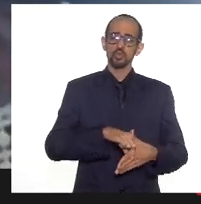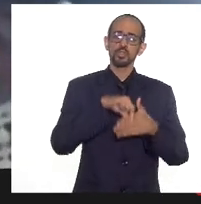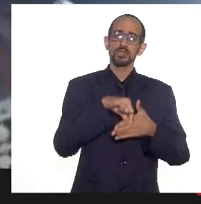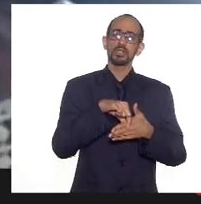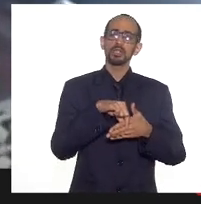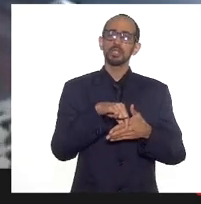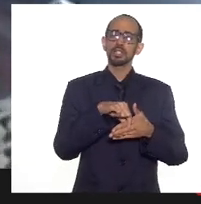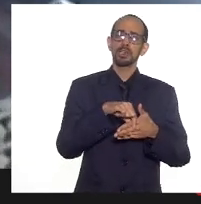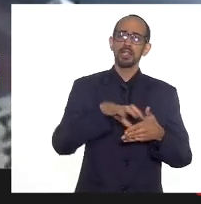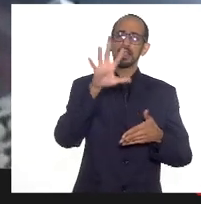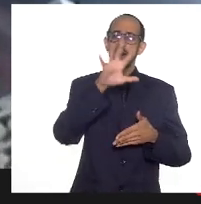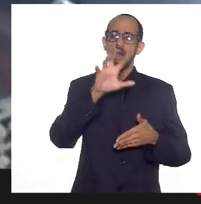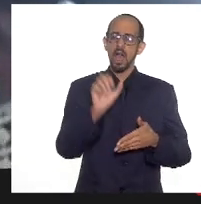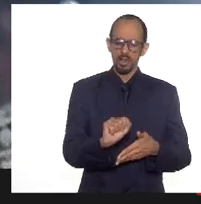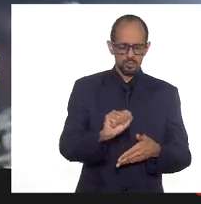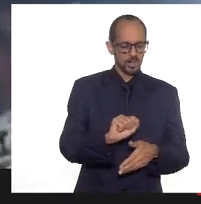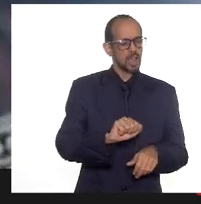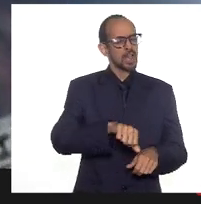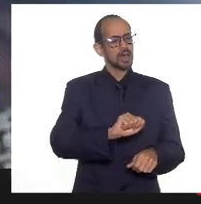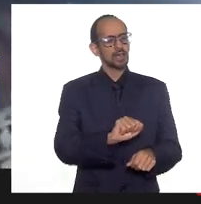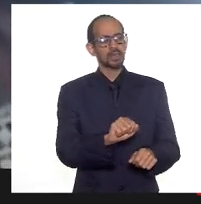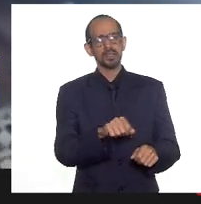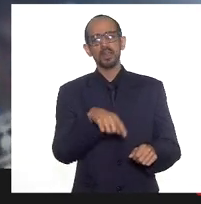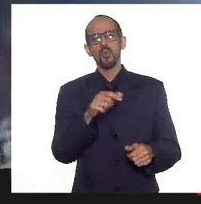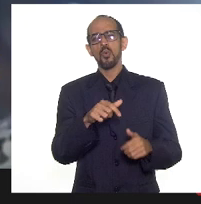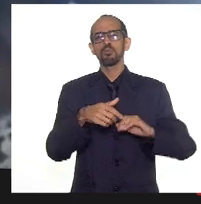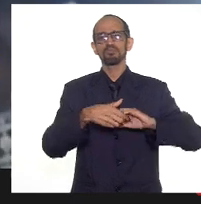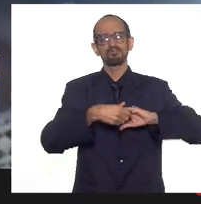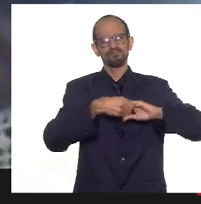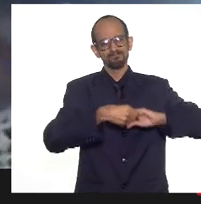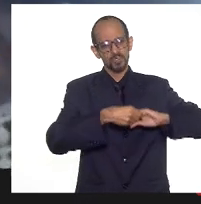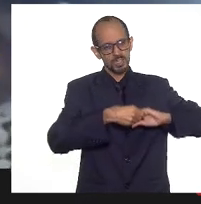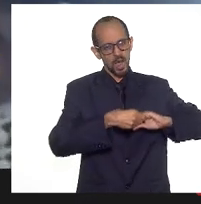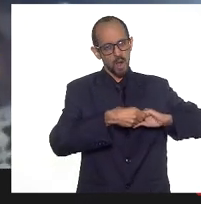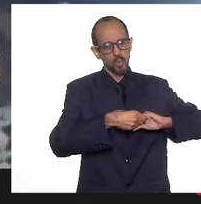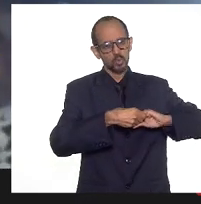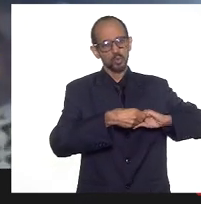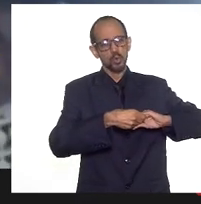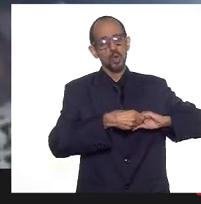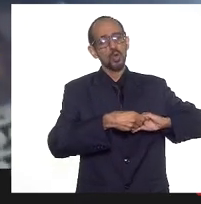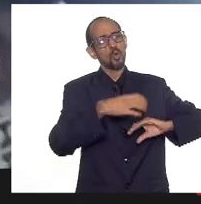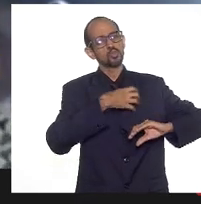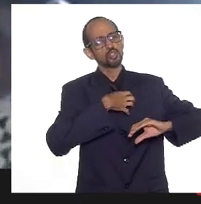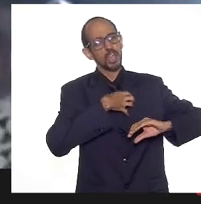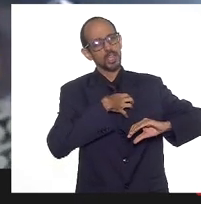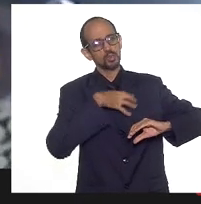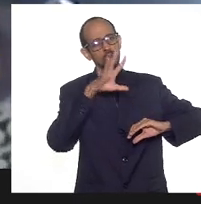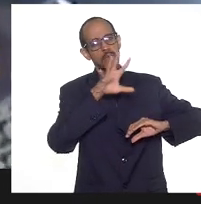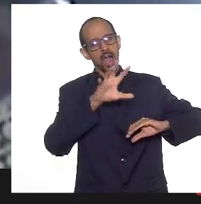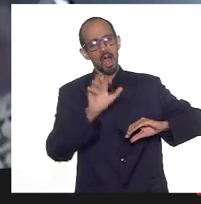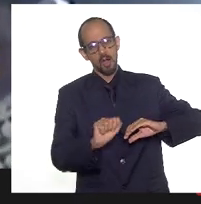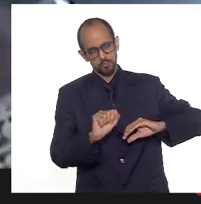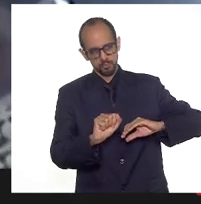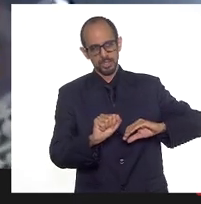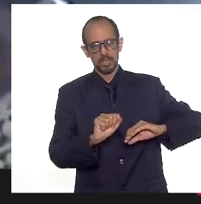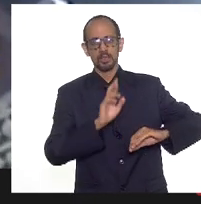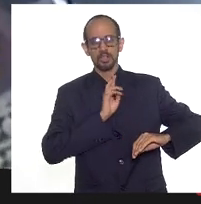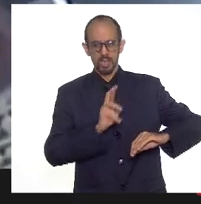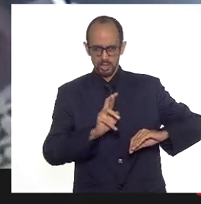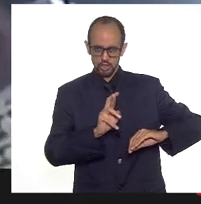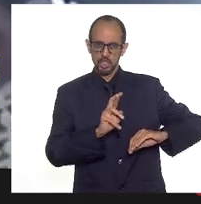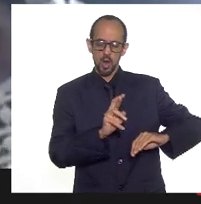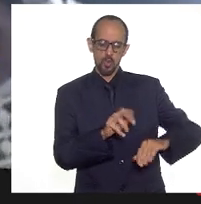meu saravá, motumbá, colofé e mucuyu. Agradeço a eles também a interlocução com quem tenho desde